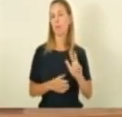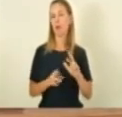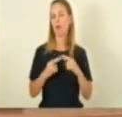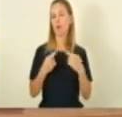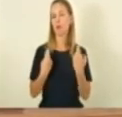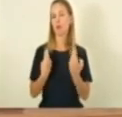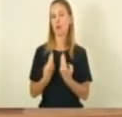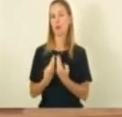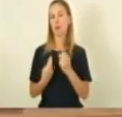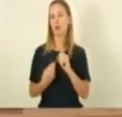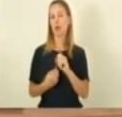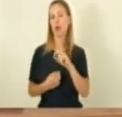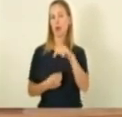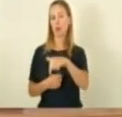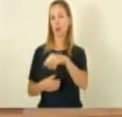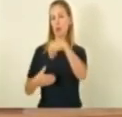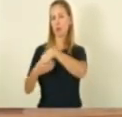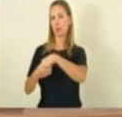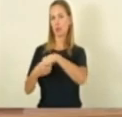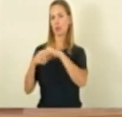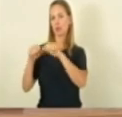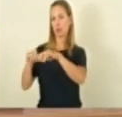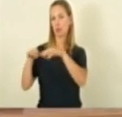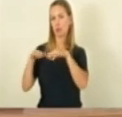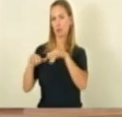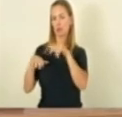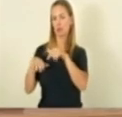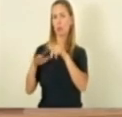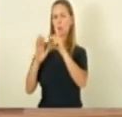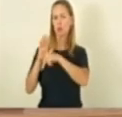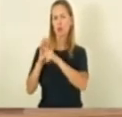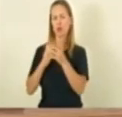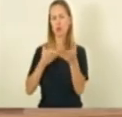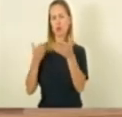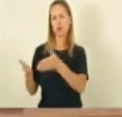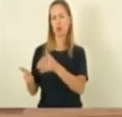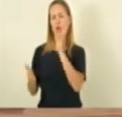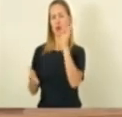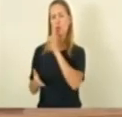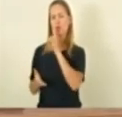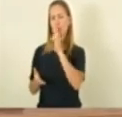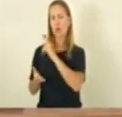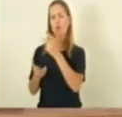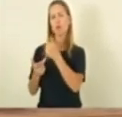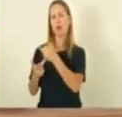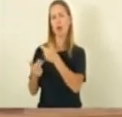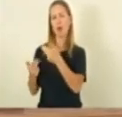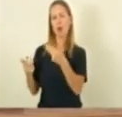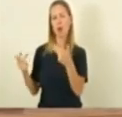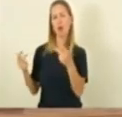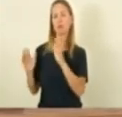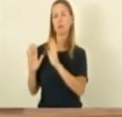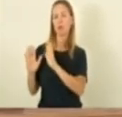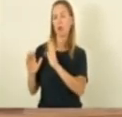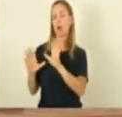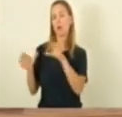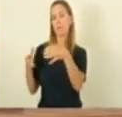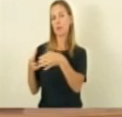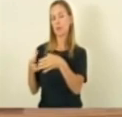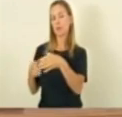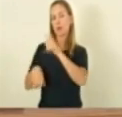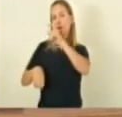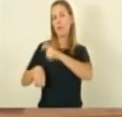reuniões do plenário, que são os projetos que chegam aqui, de urgência e tudo. Então, as comissões reúnem na hora da